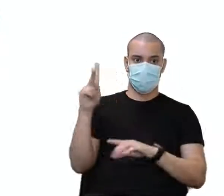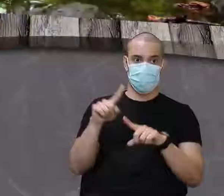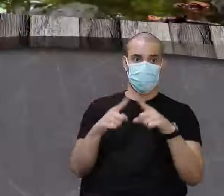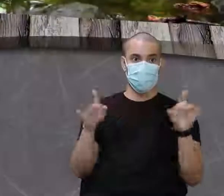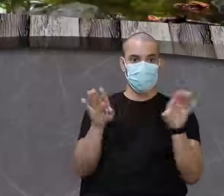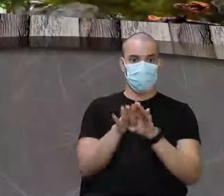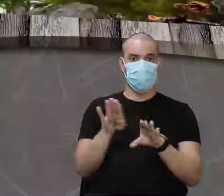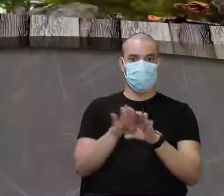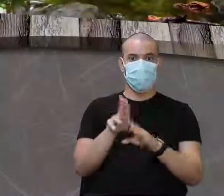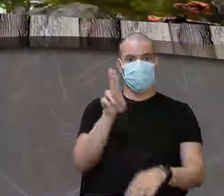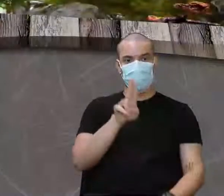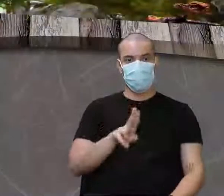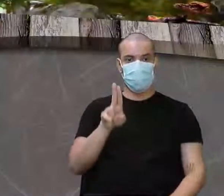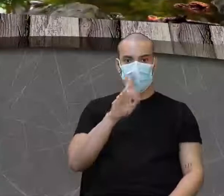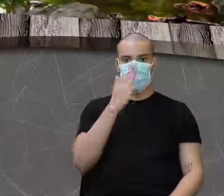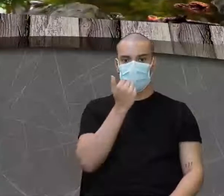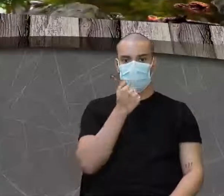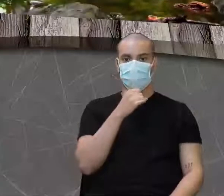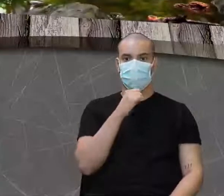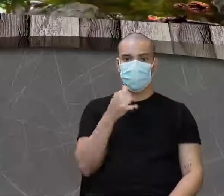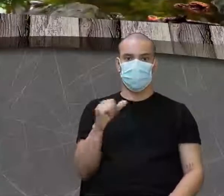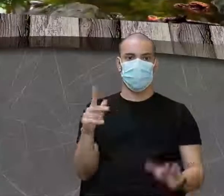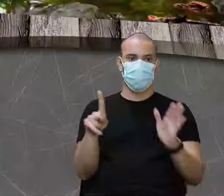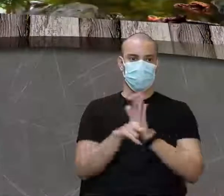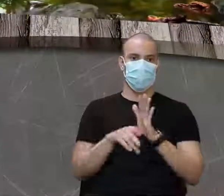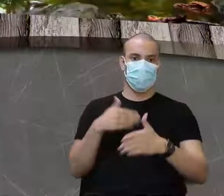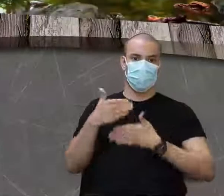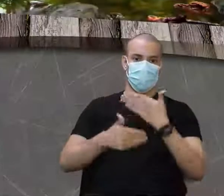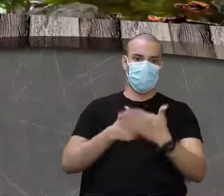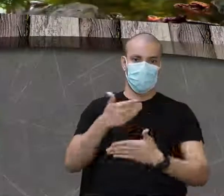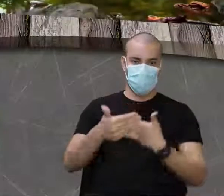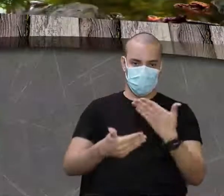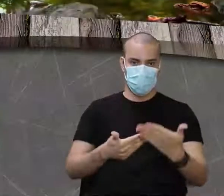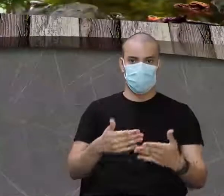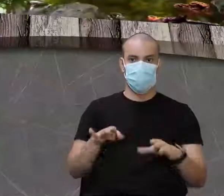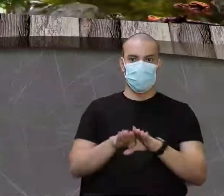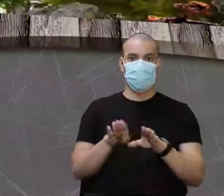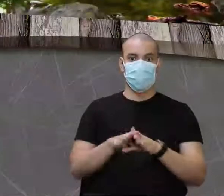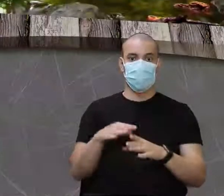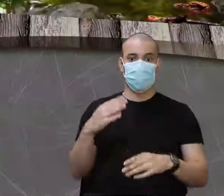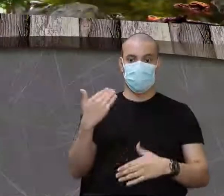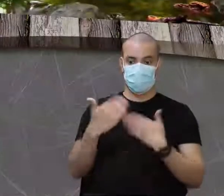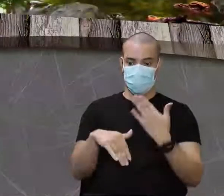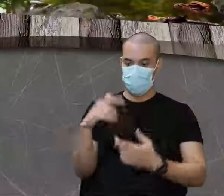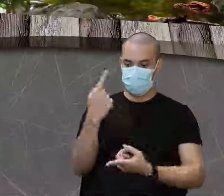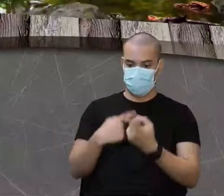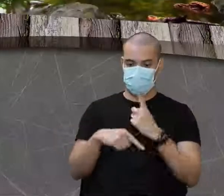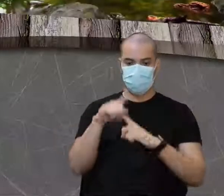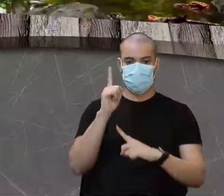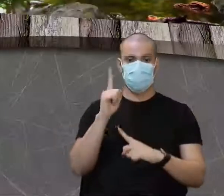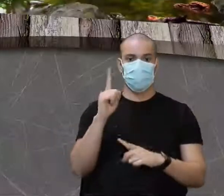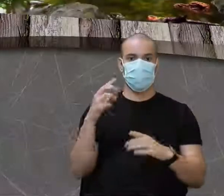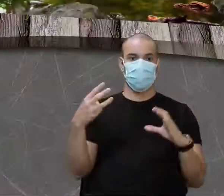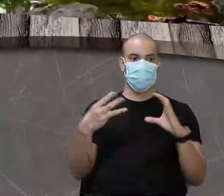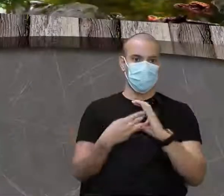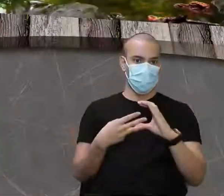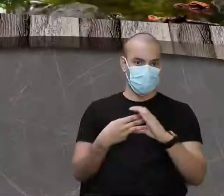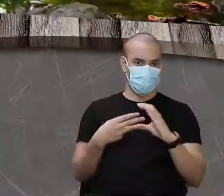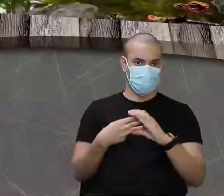estar utilizando essa energia para o seu processo de crescimento, divisão celular,